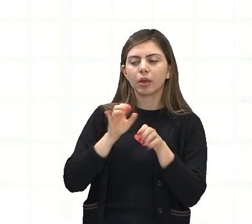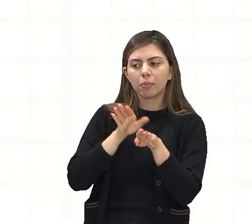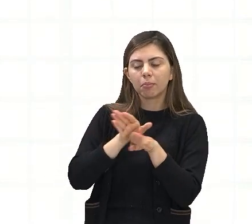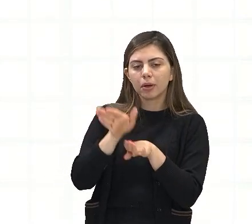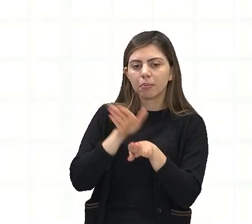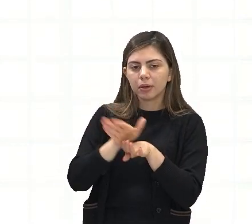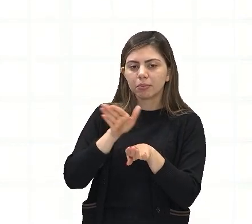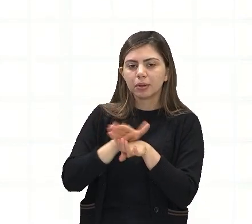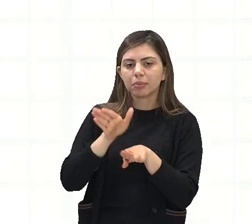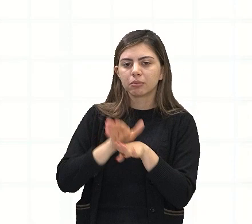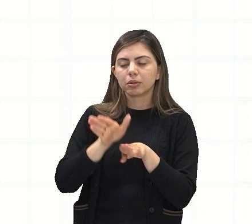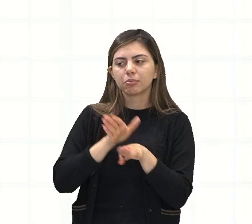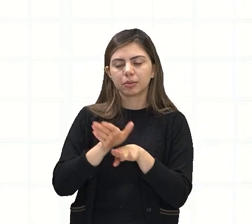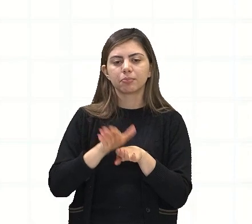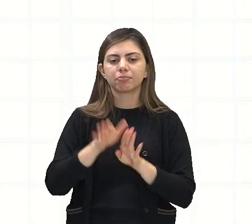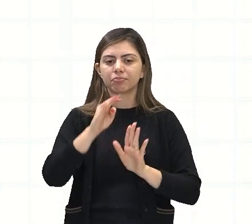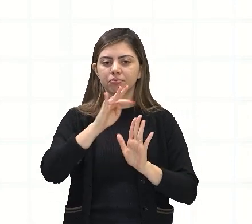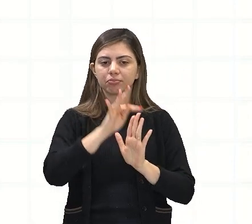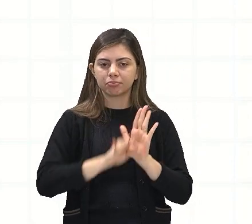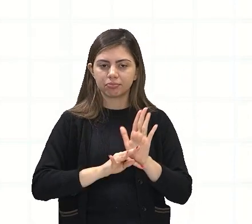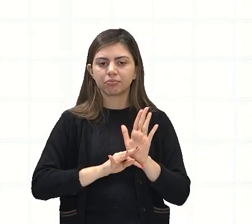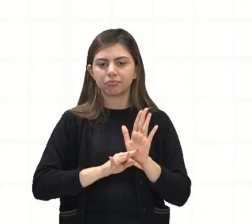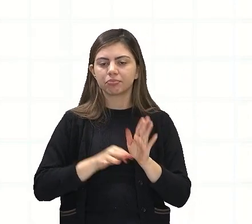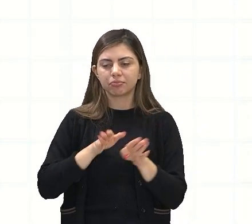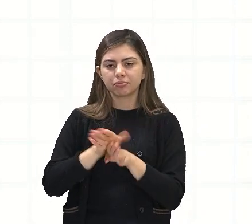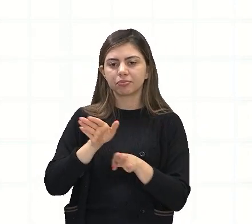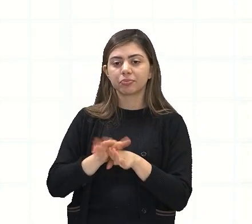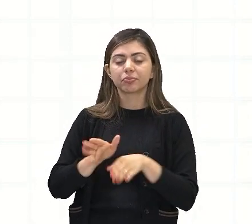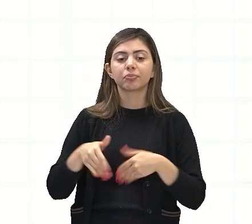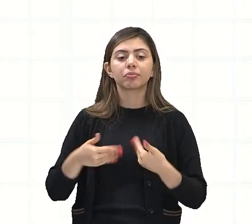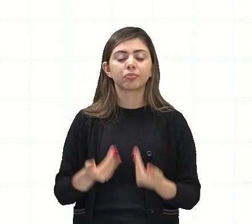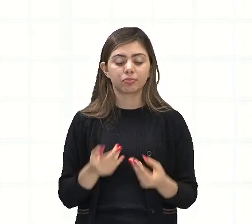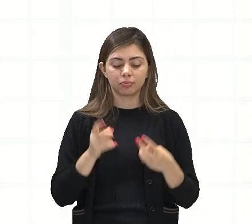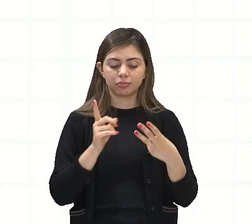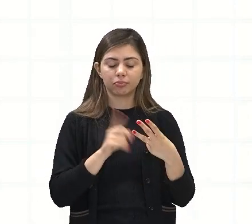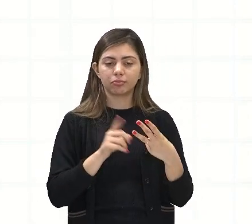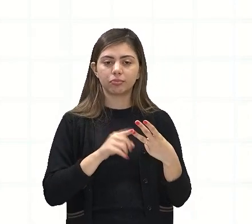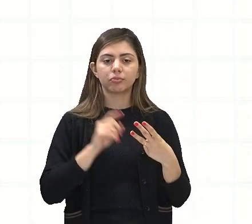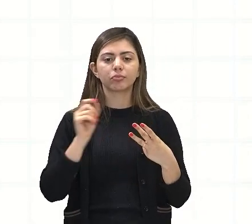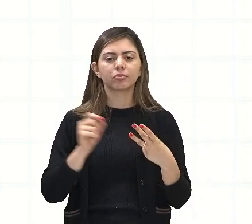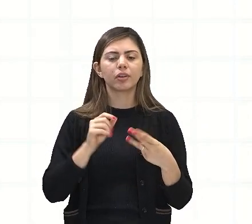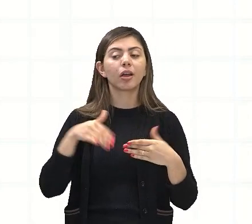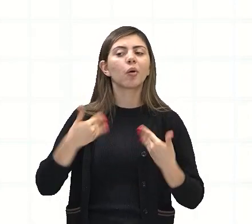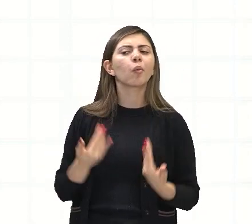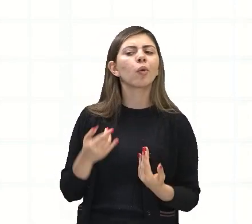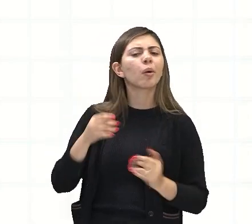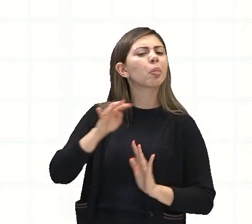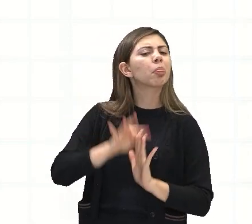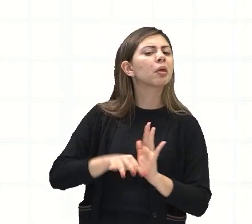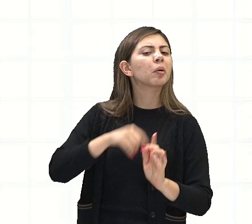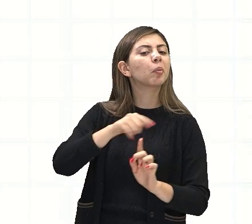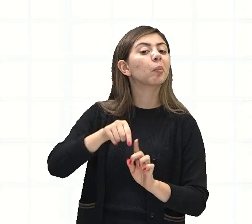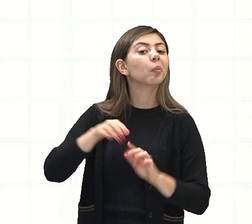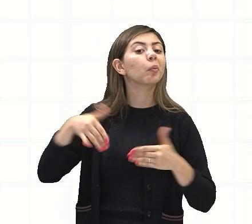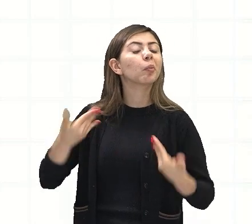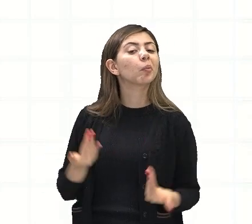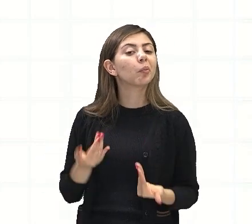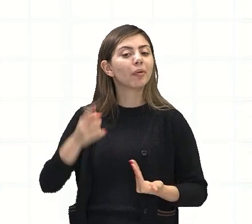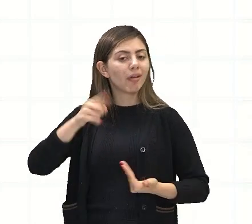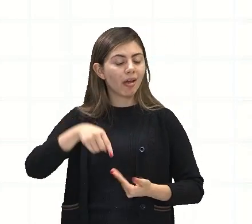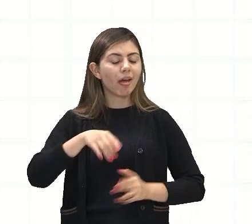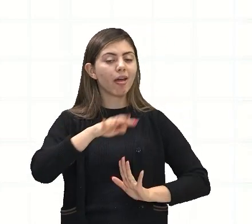Textos instrutivos também, instrucionais. Então, a injunção que tipo de texto é esse? É um